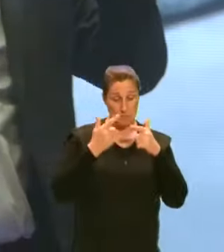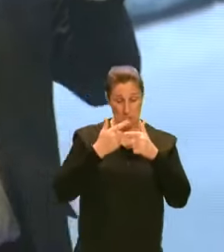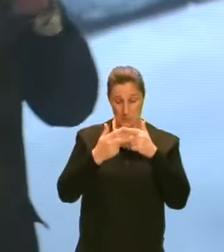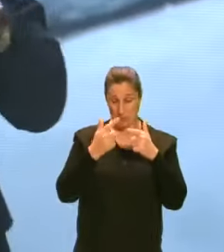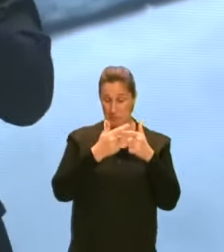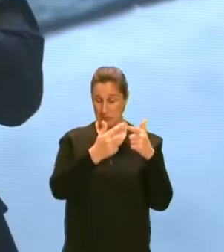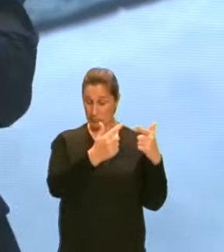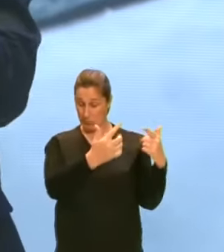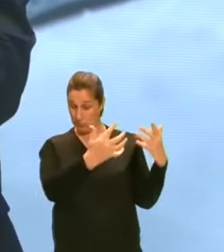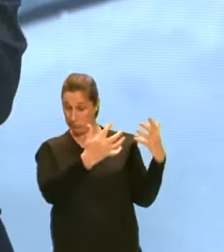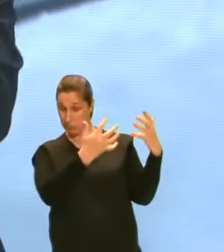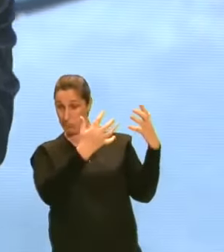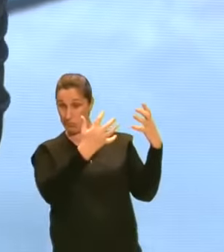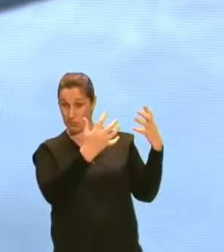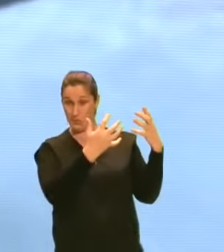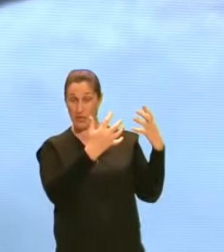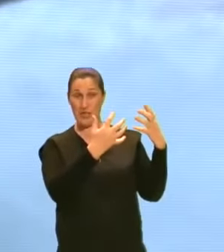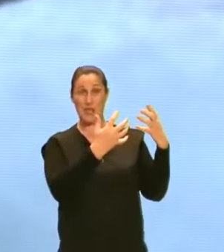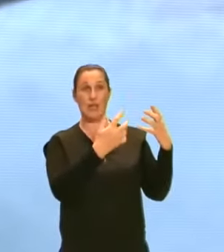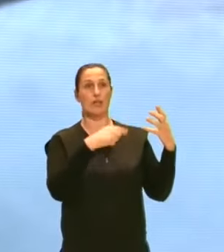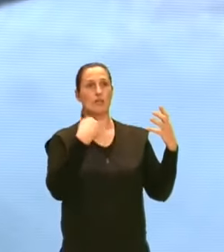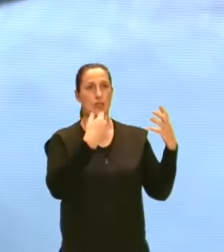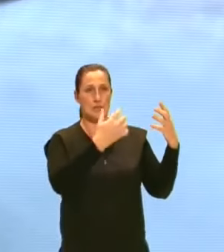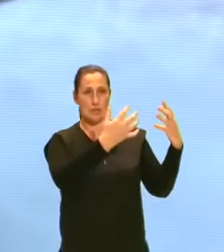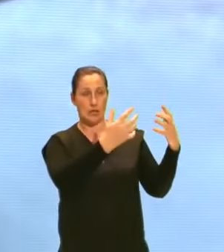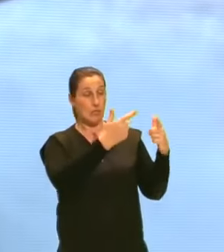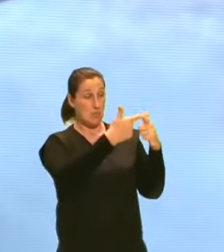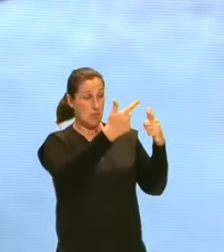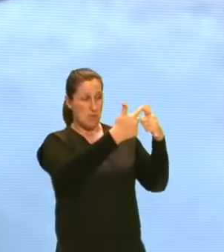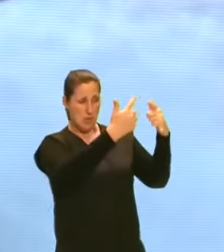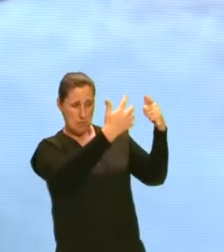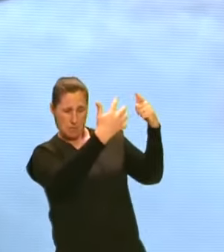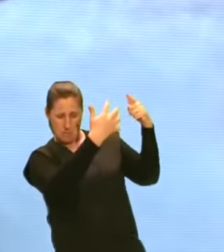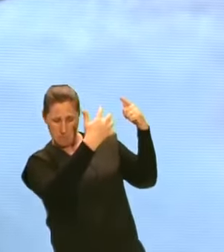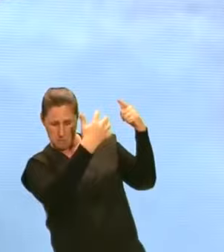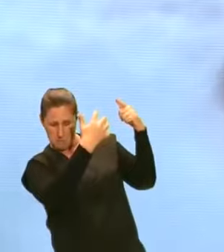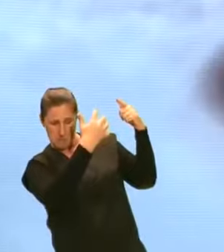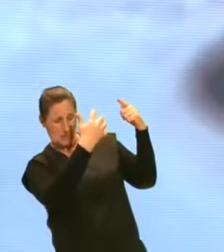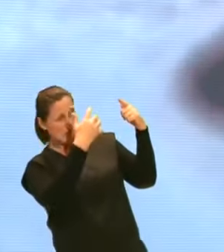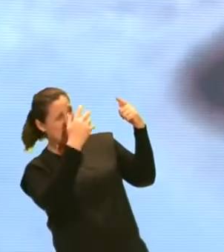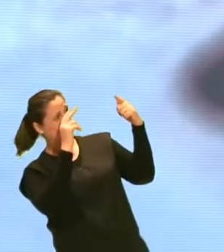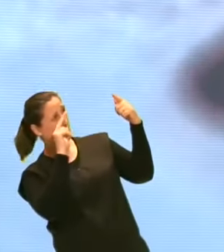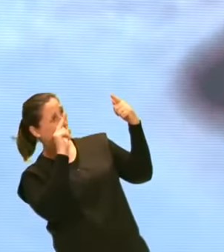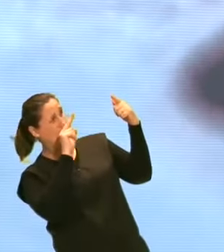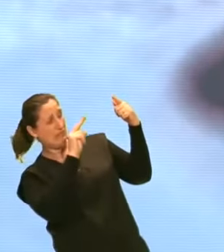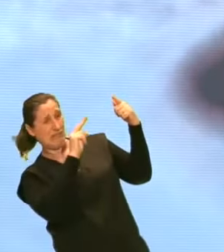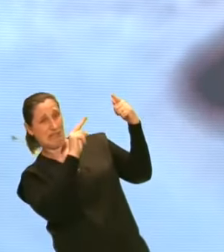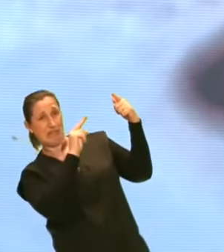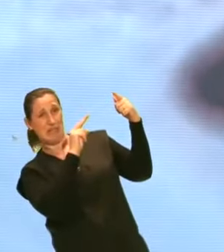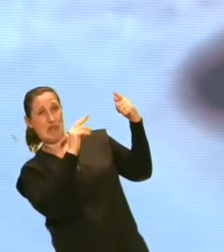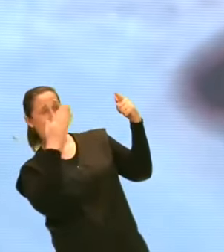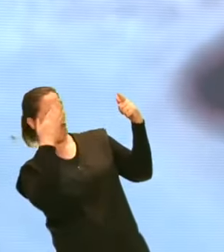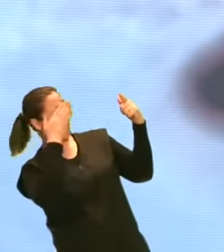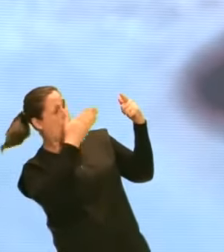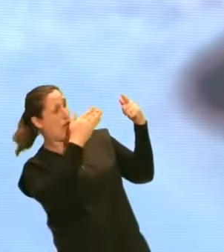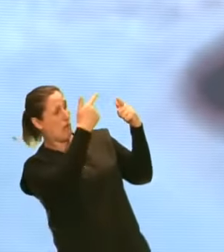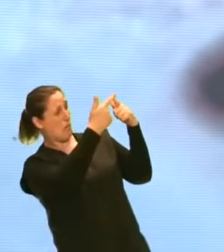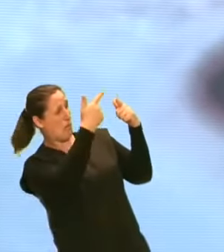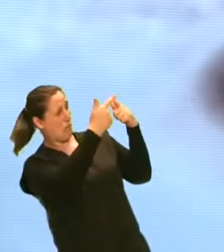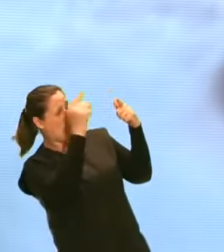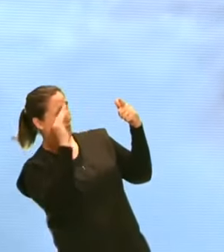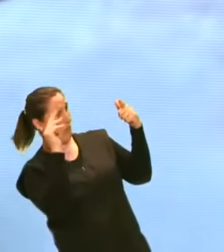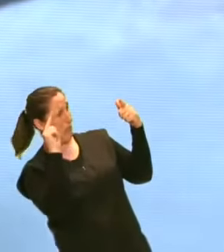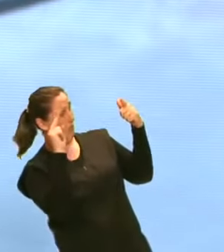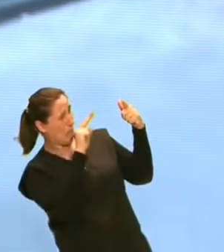tão grandes que nós abaixamos a cabeça. Nós olhamos aquele problema e ficamos focados naquilo e não